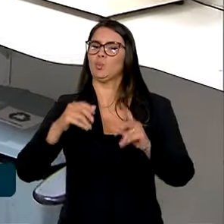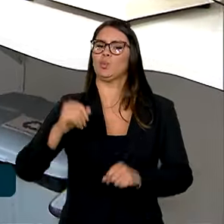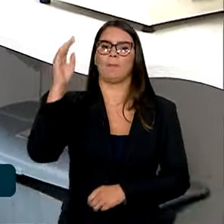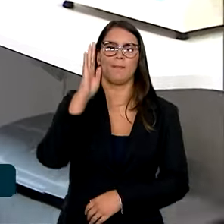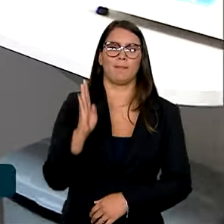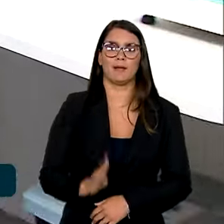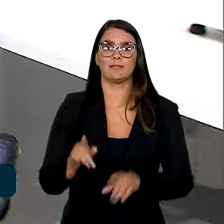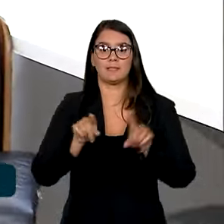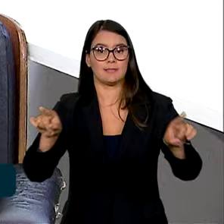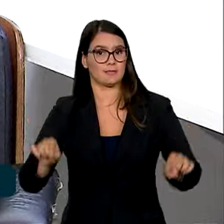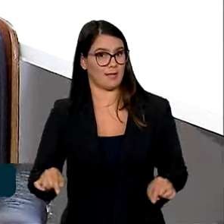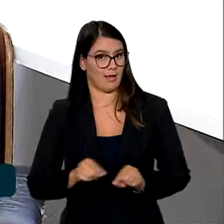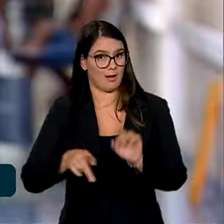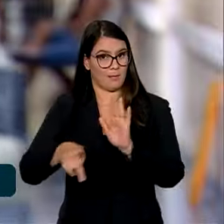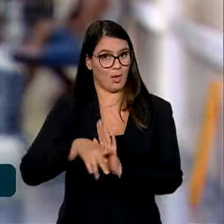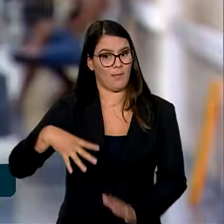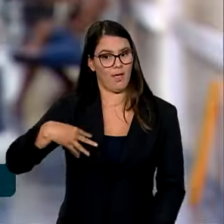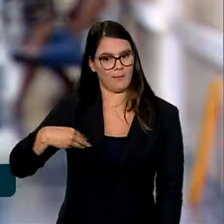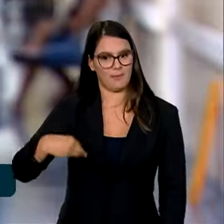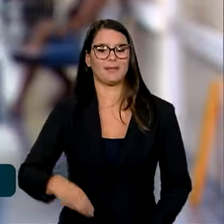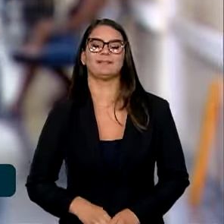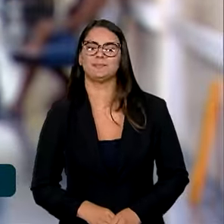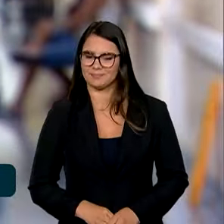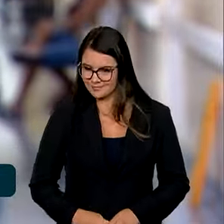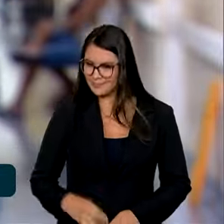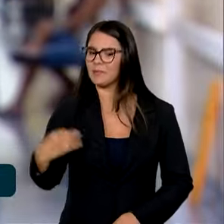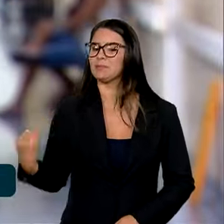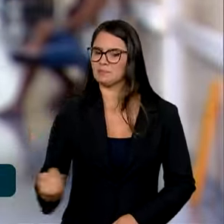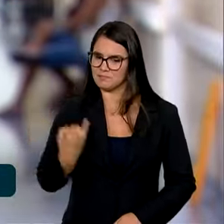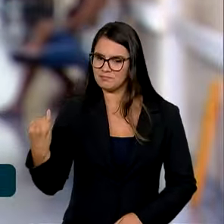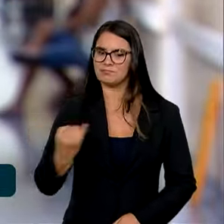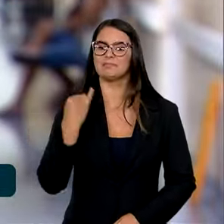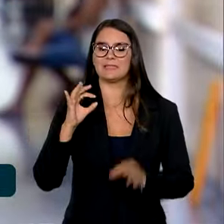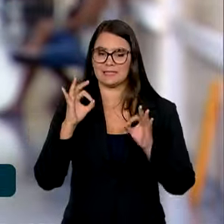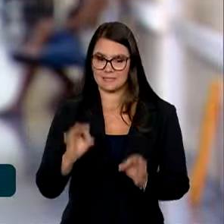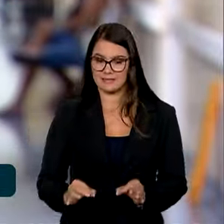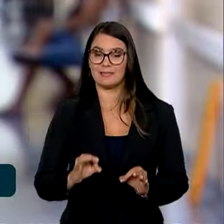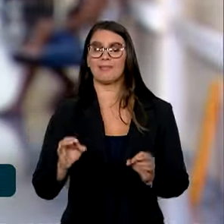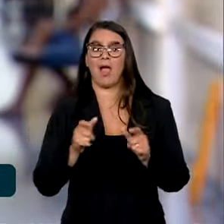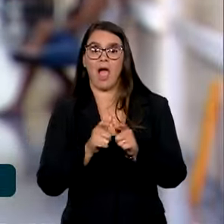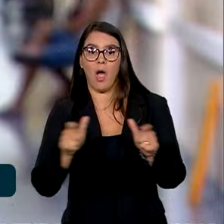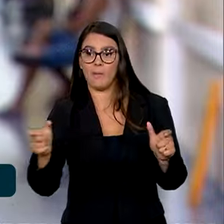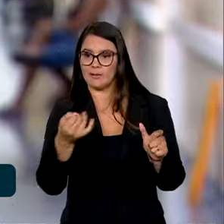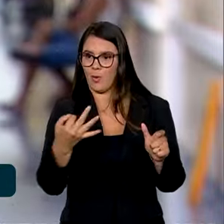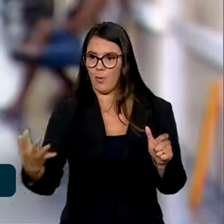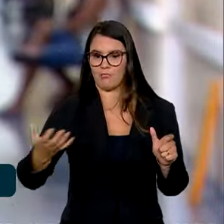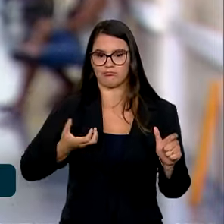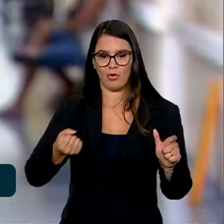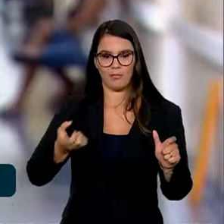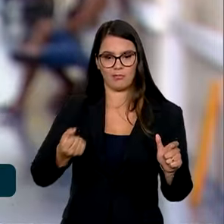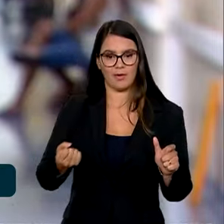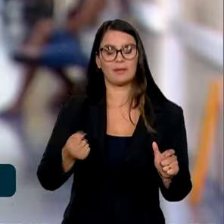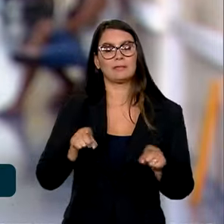país salas de amamentação. Isso é muito importante e com certeza vai aumentar a coleta e vai aumentar